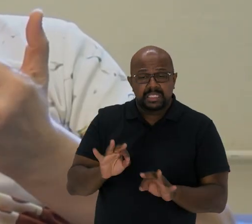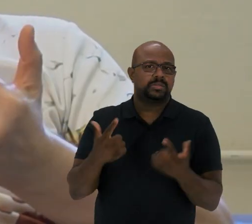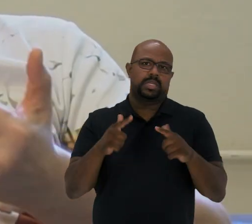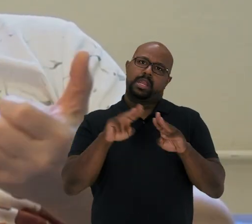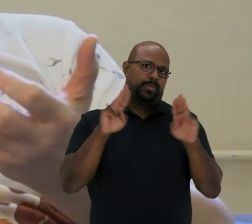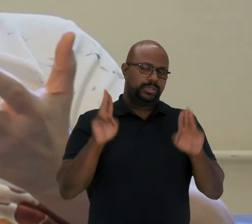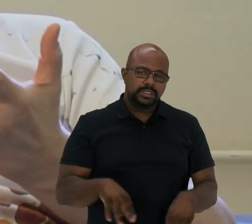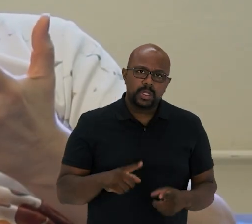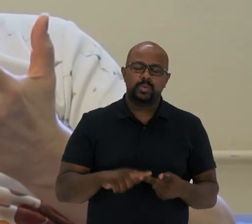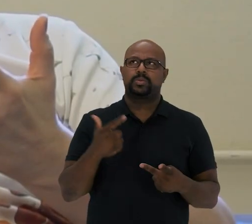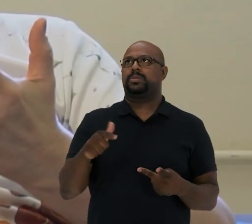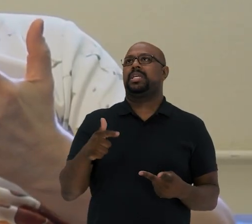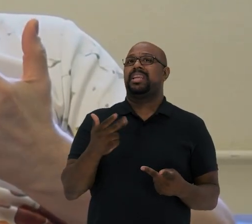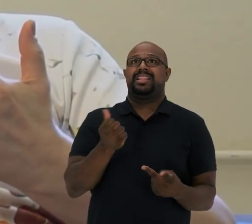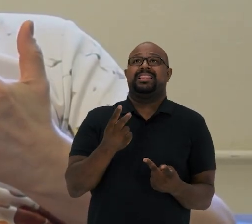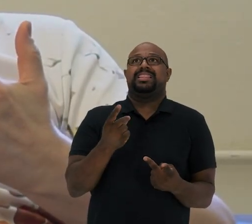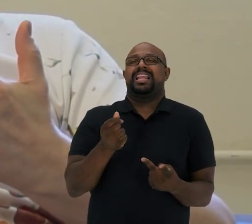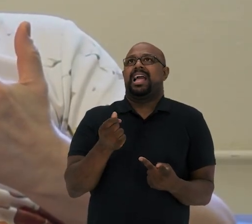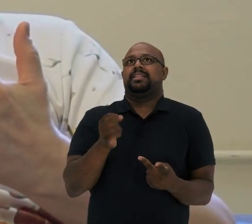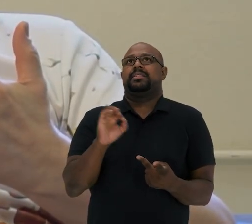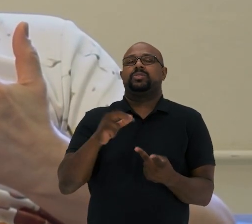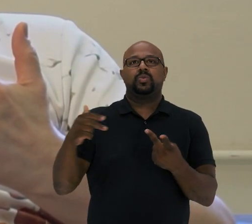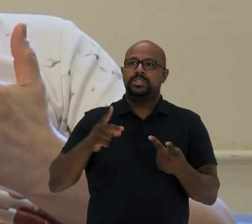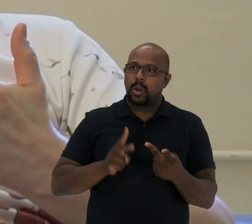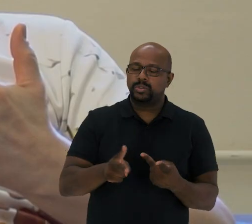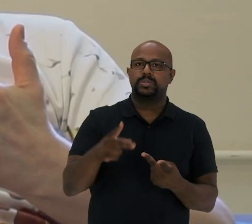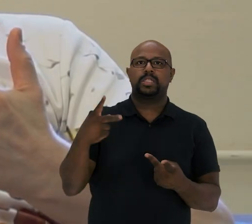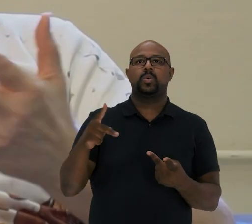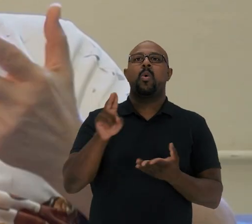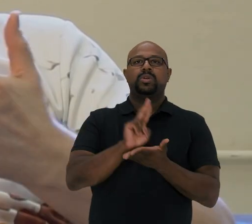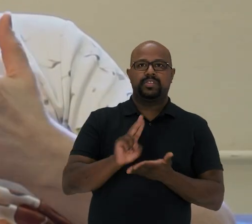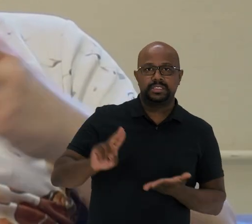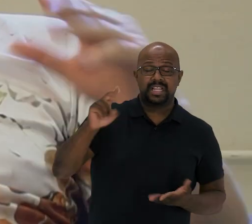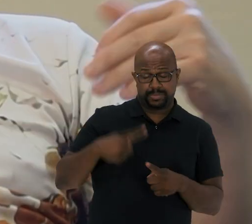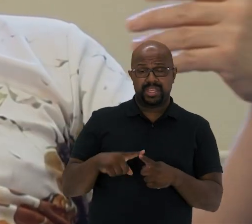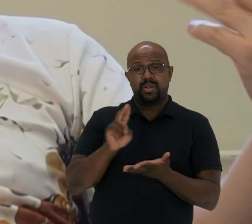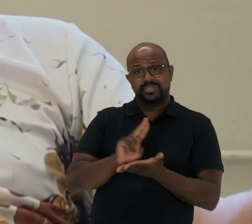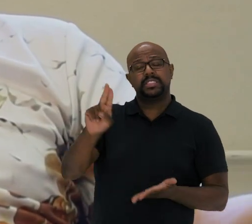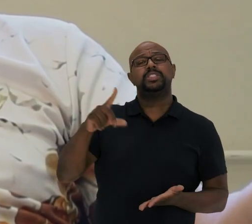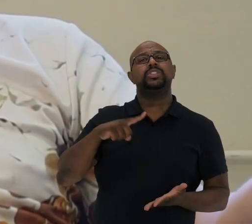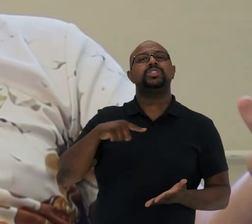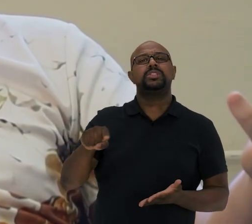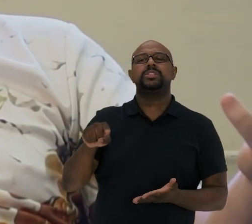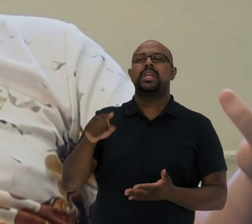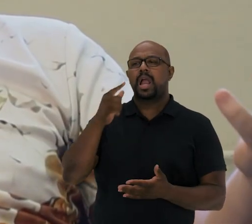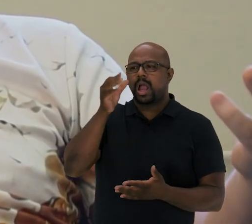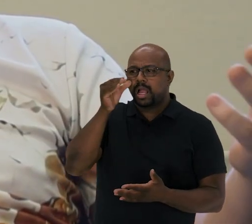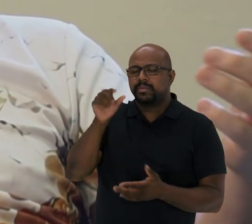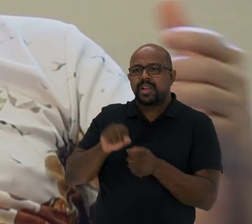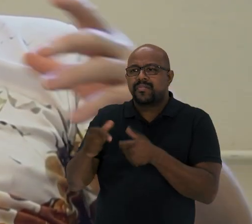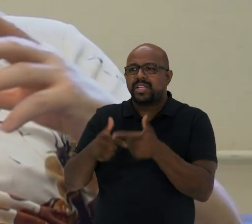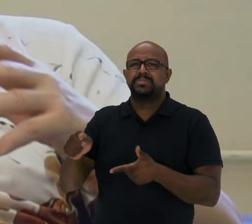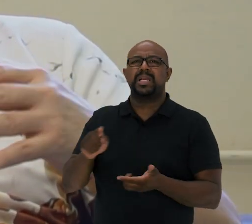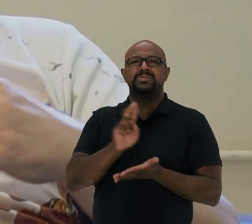tu não teria museu, tu não teria nada de coisas continuadas com a universidade, porque a universidade tinha um acesso a